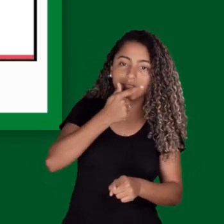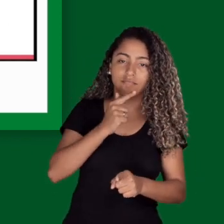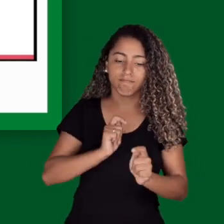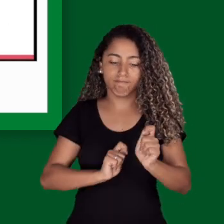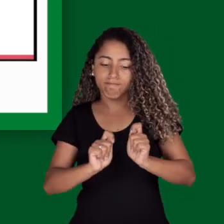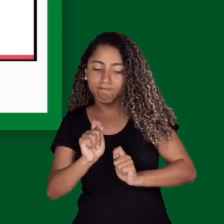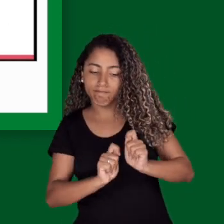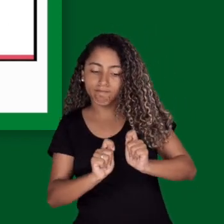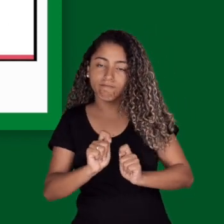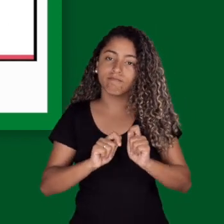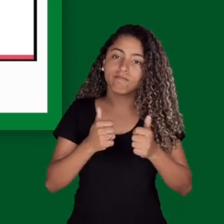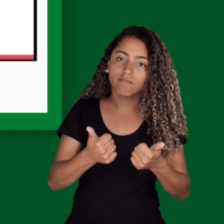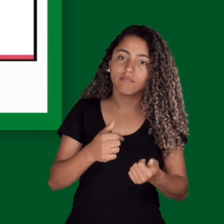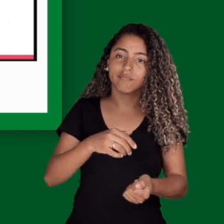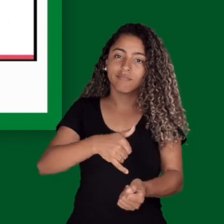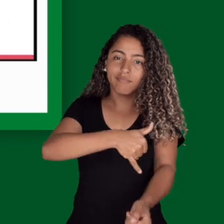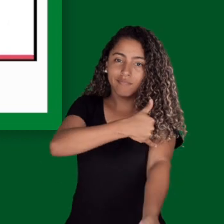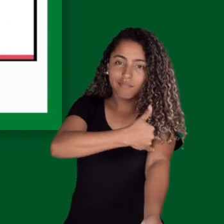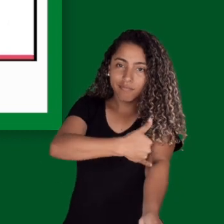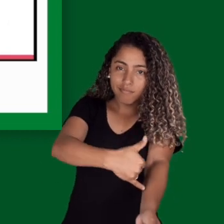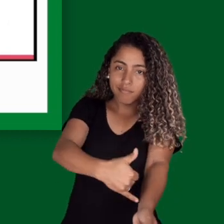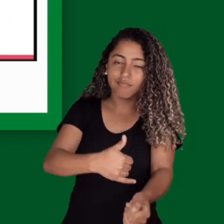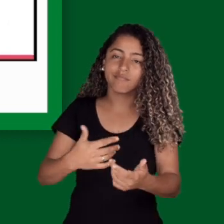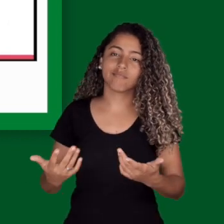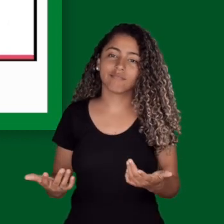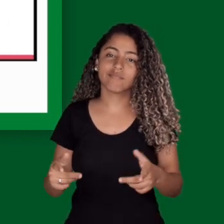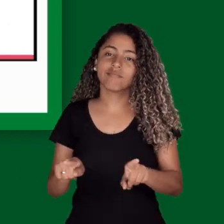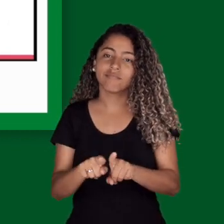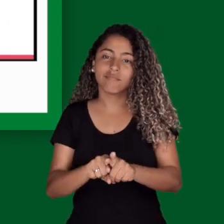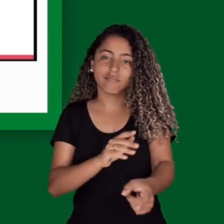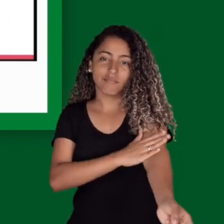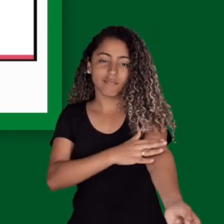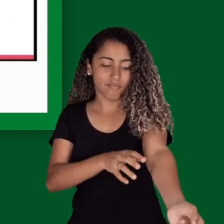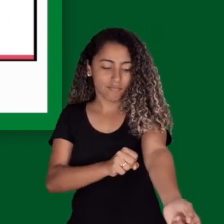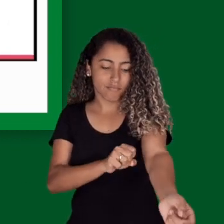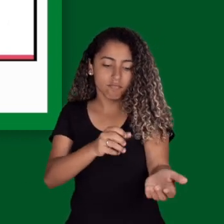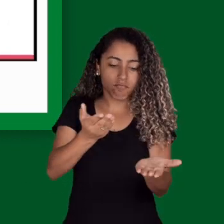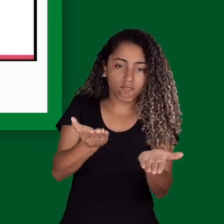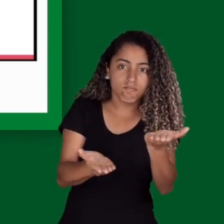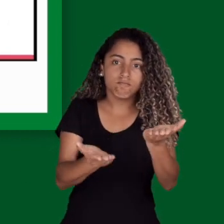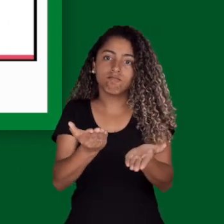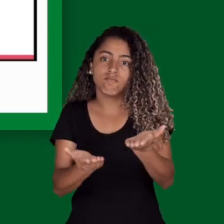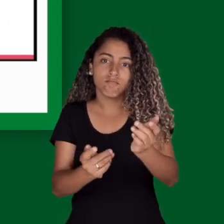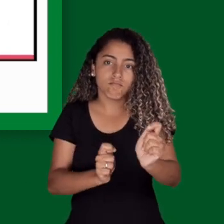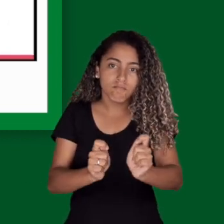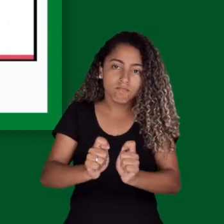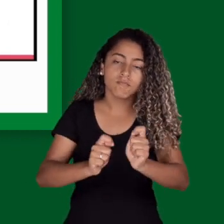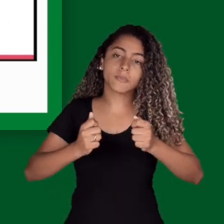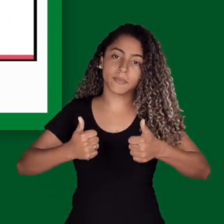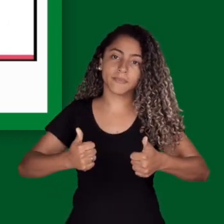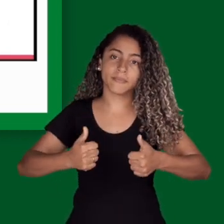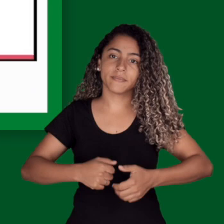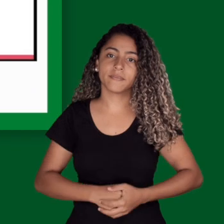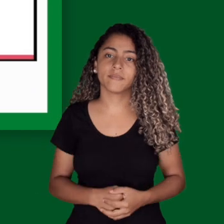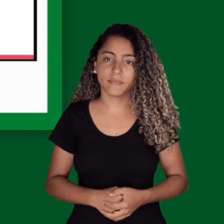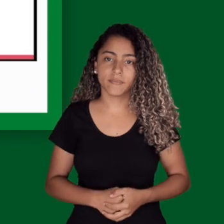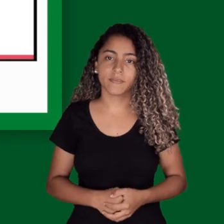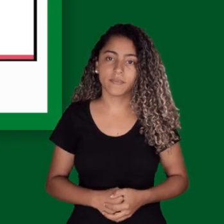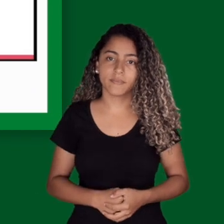níveis de açúcar no sangue, assim também como níveis de colesterol e também níveis adequados de pressão arterial.